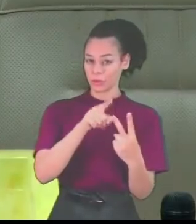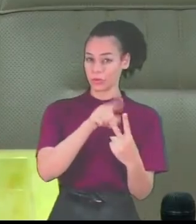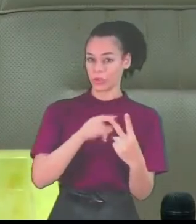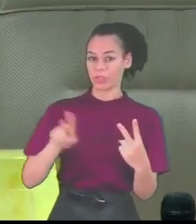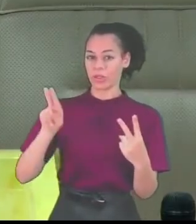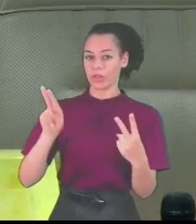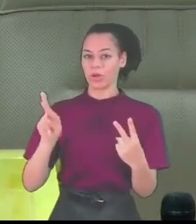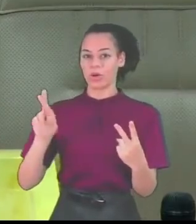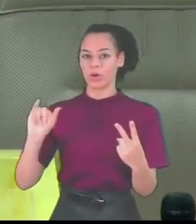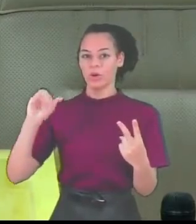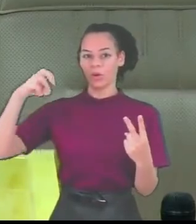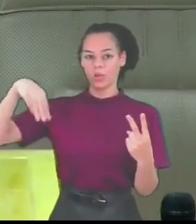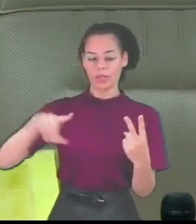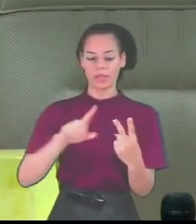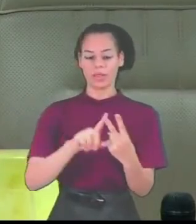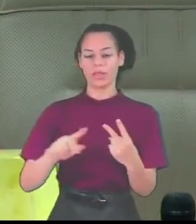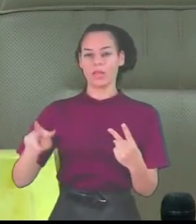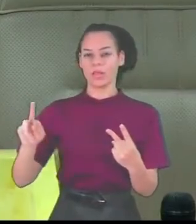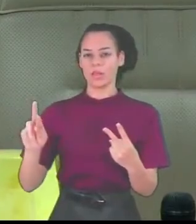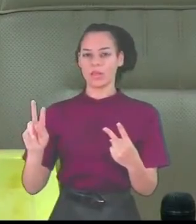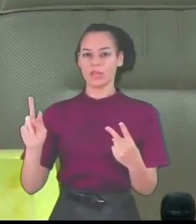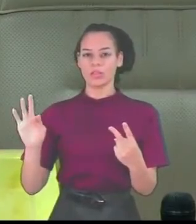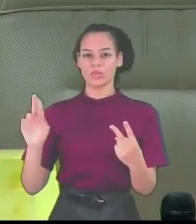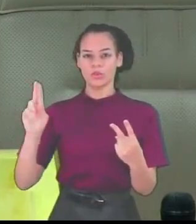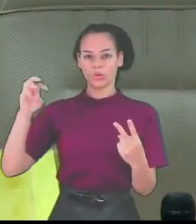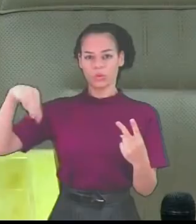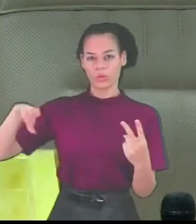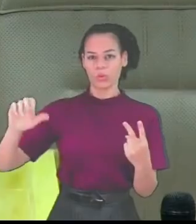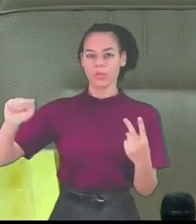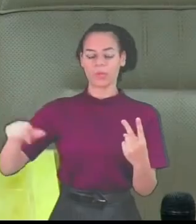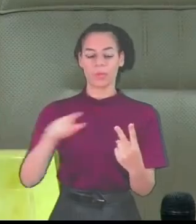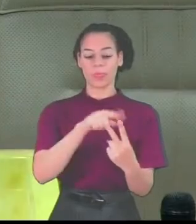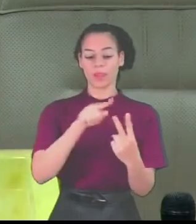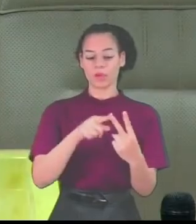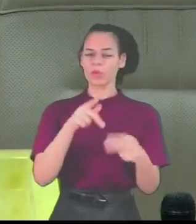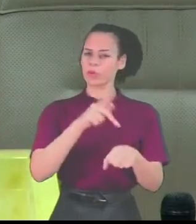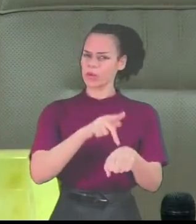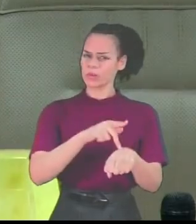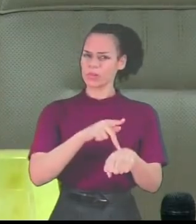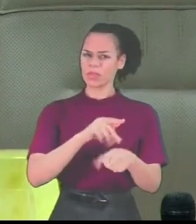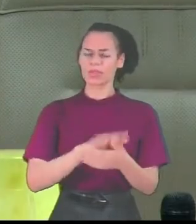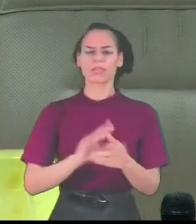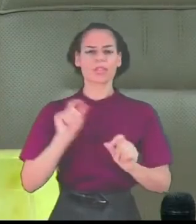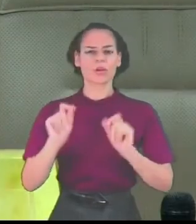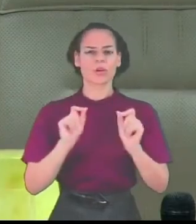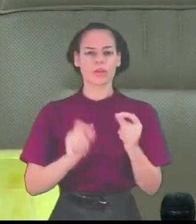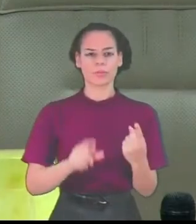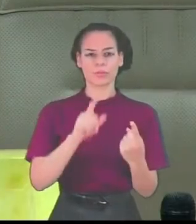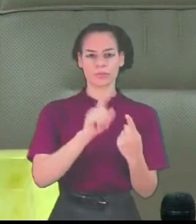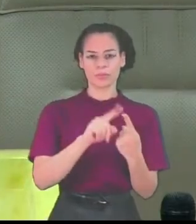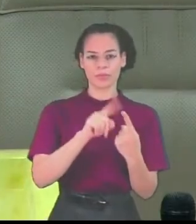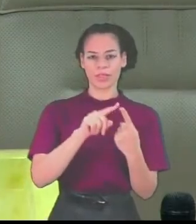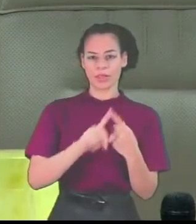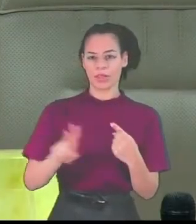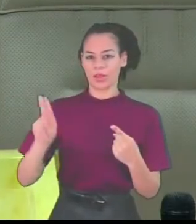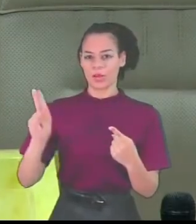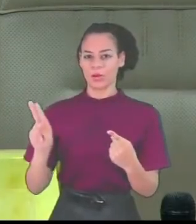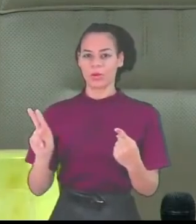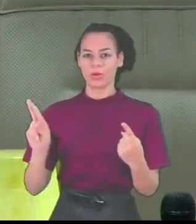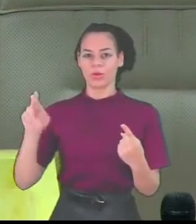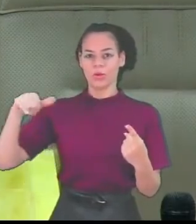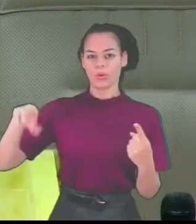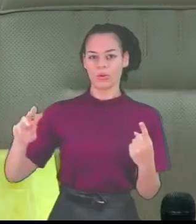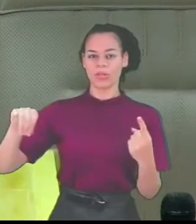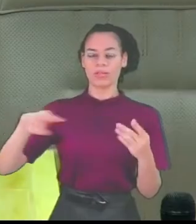o que são duas pedras ninguém sabe ao certo mas porém significa luzes